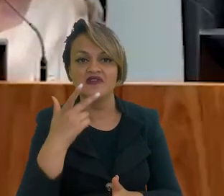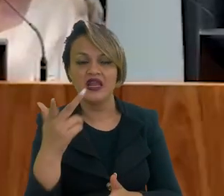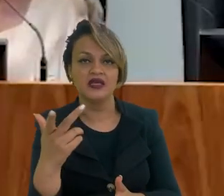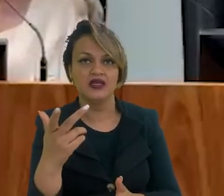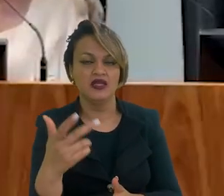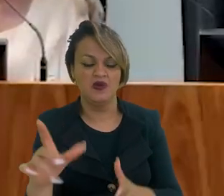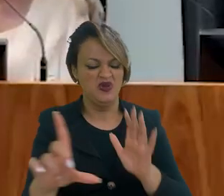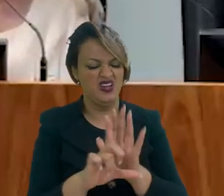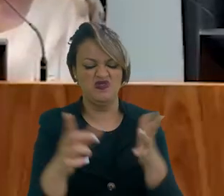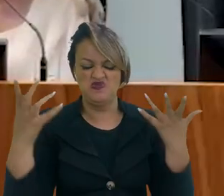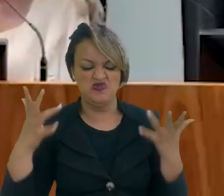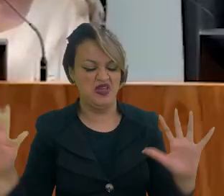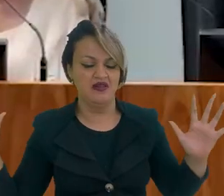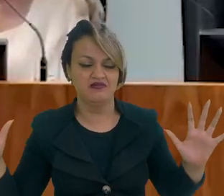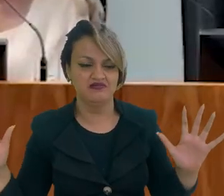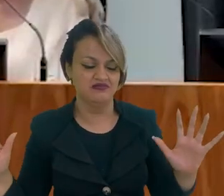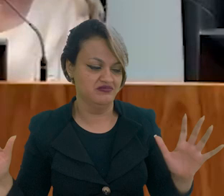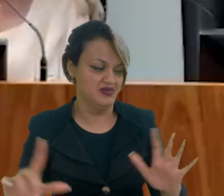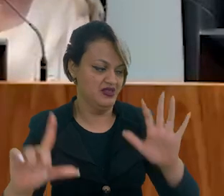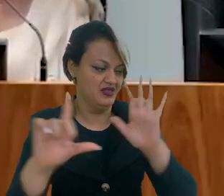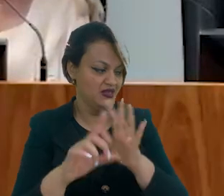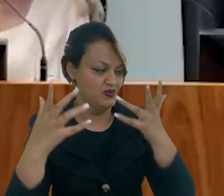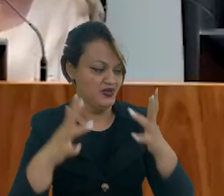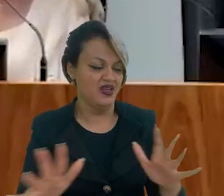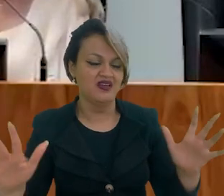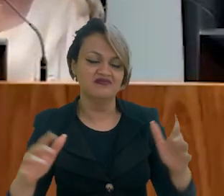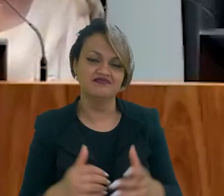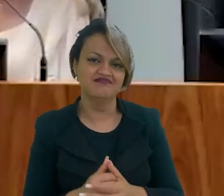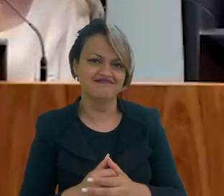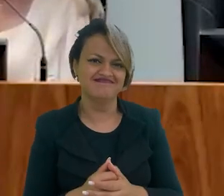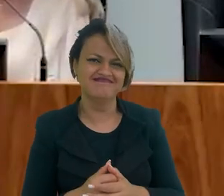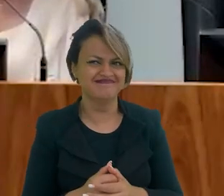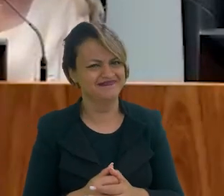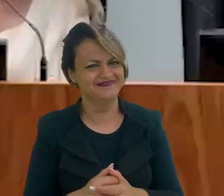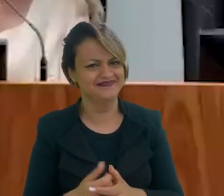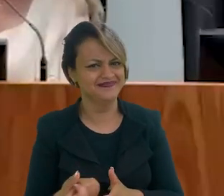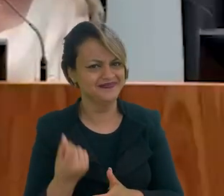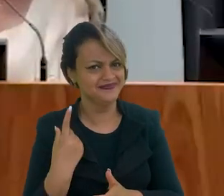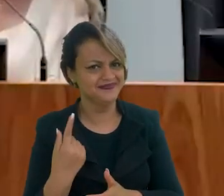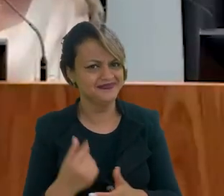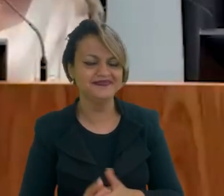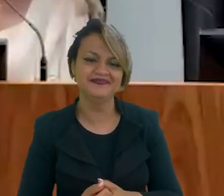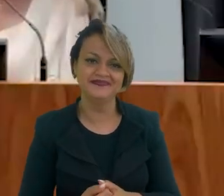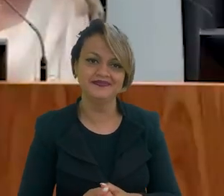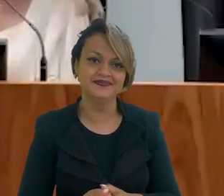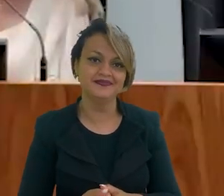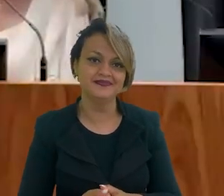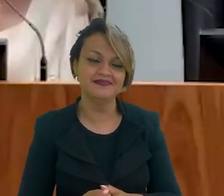casas nas relações entre as pessoas agora dizer que eu não quero ler